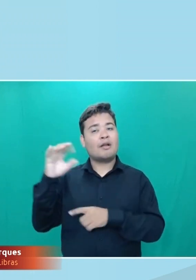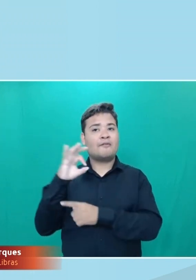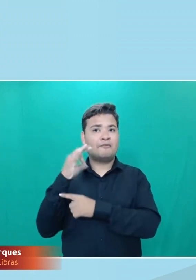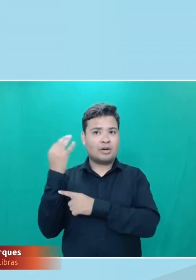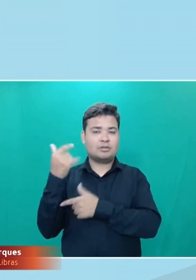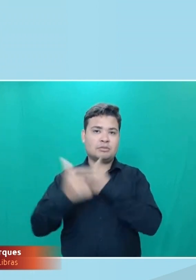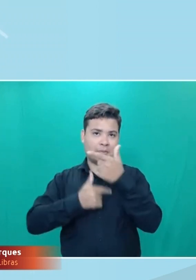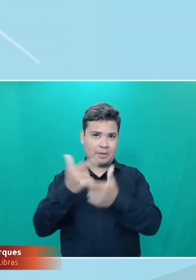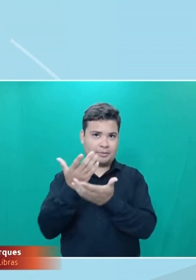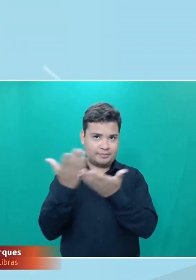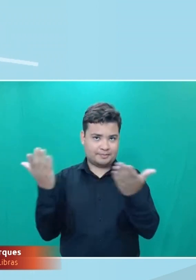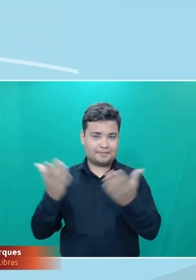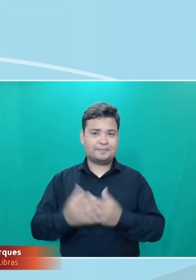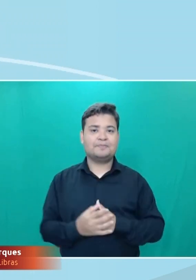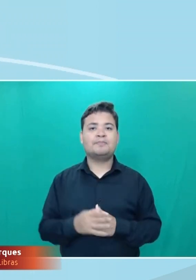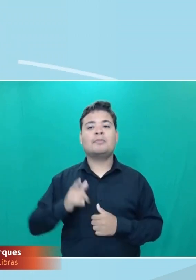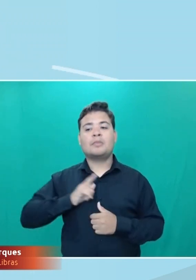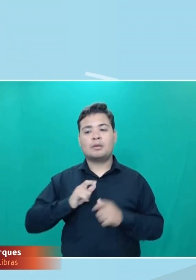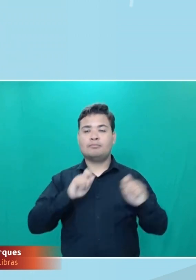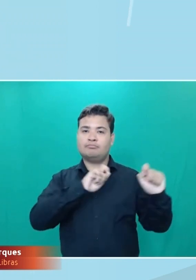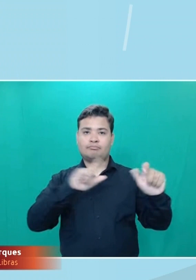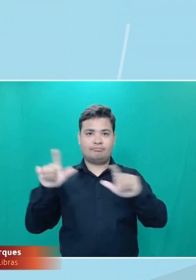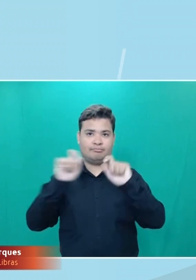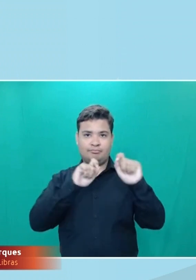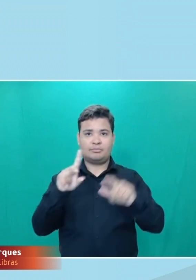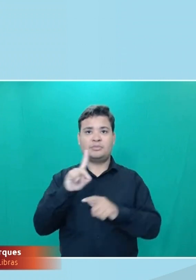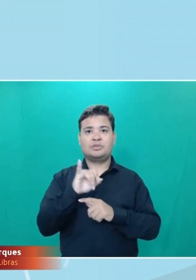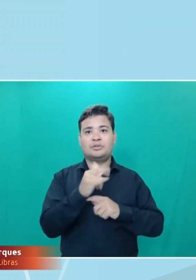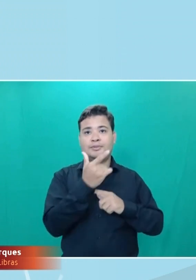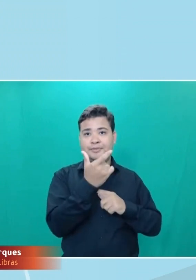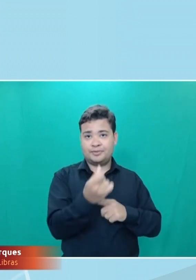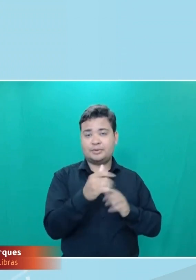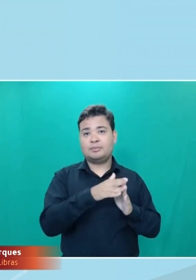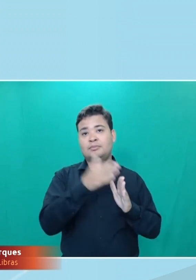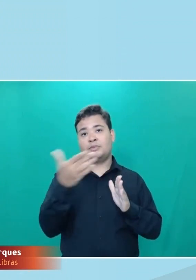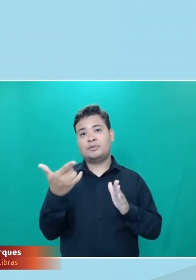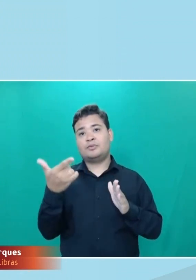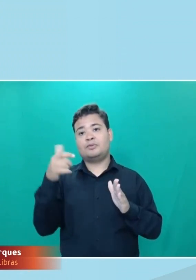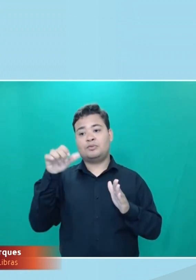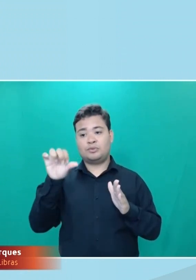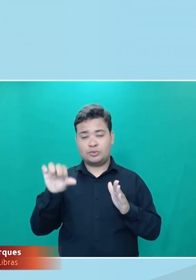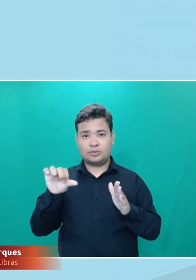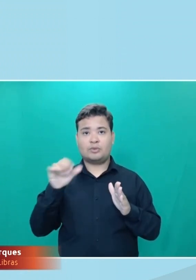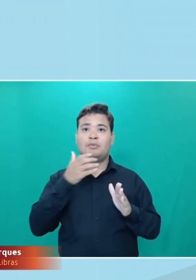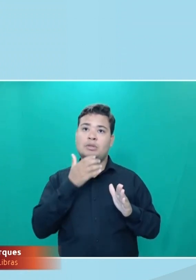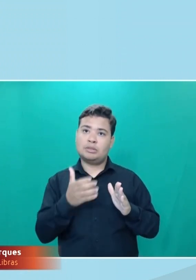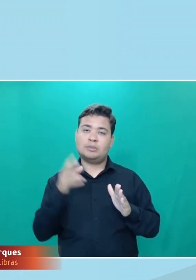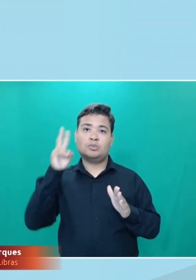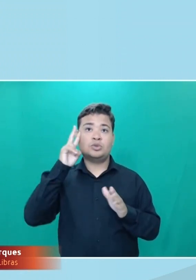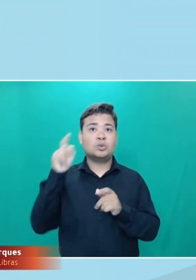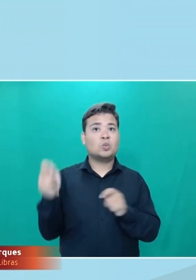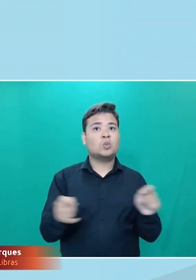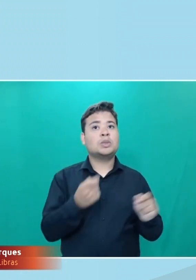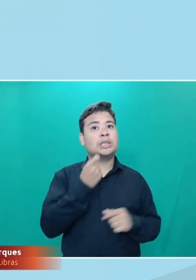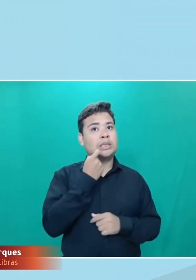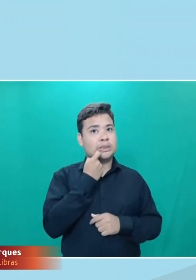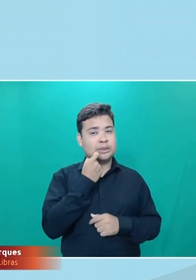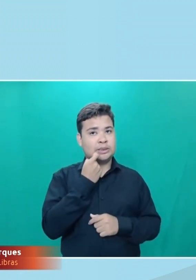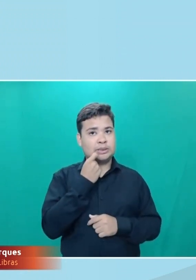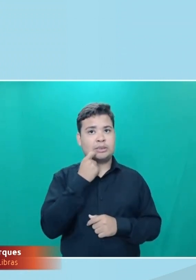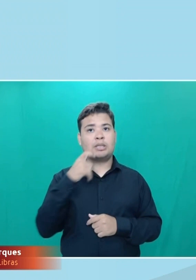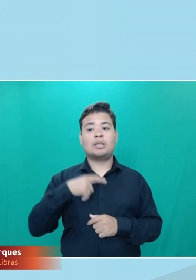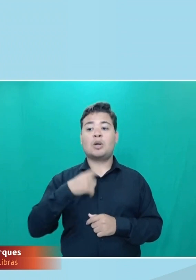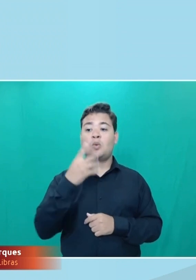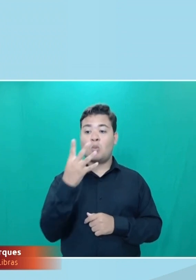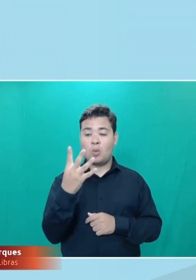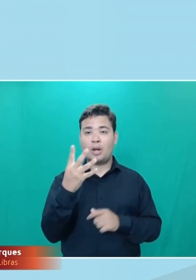As obras serão exibidas de 26 a 29 de dezembro, de segunda a sexta. em 4 sessões